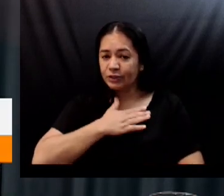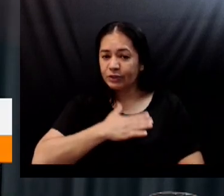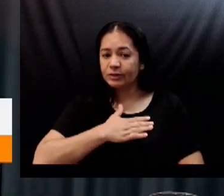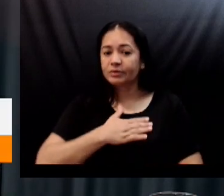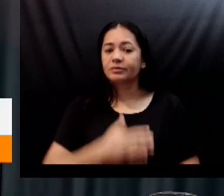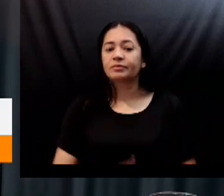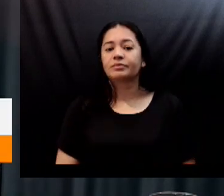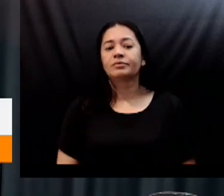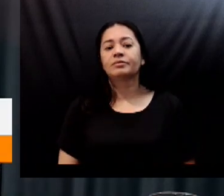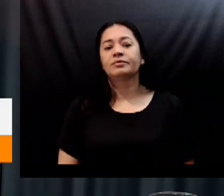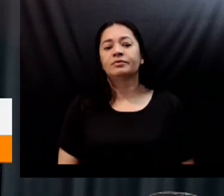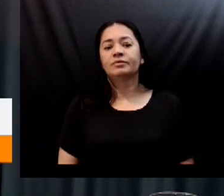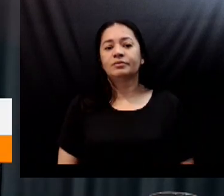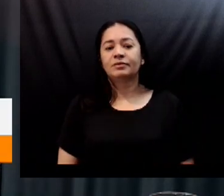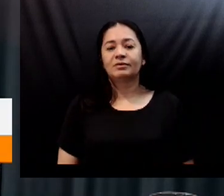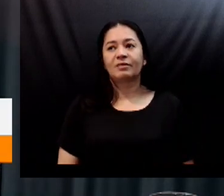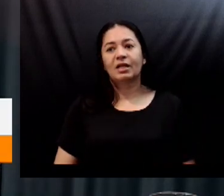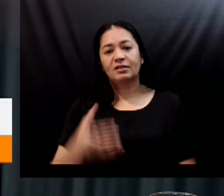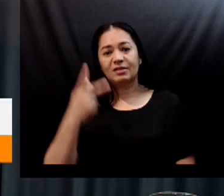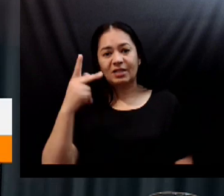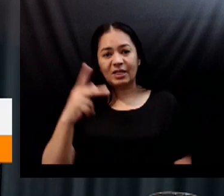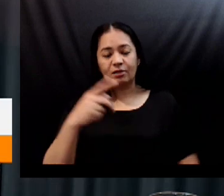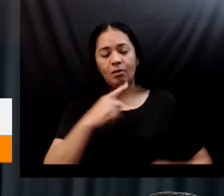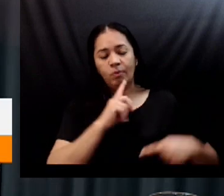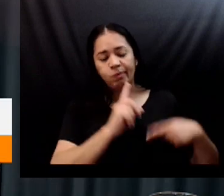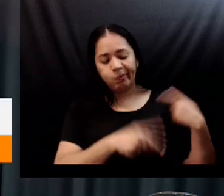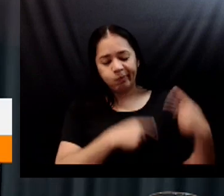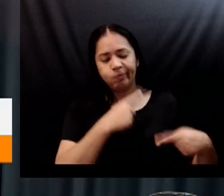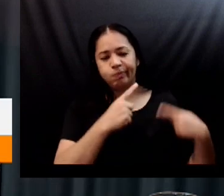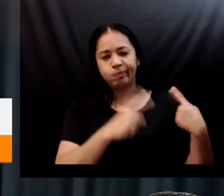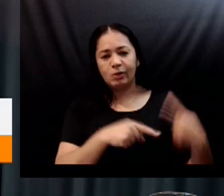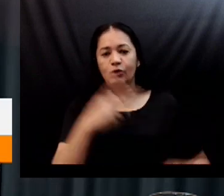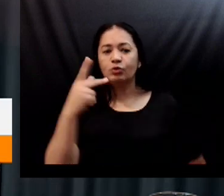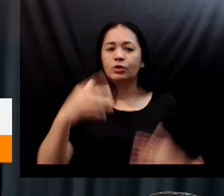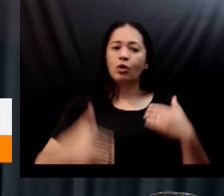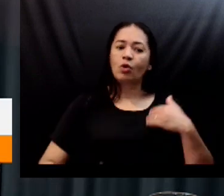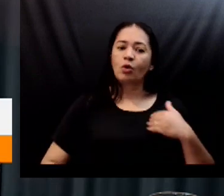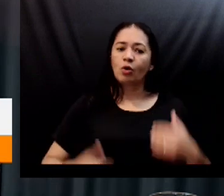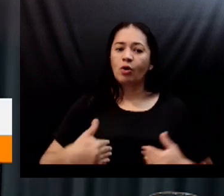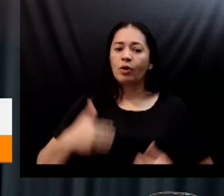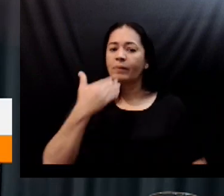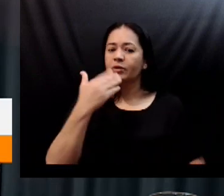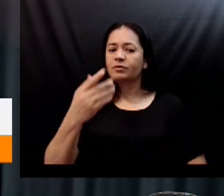sua procrastinação seja apenas o seu corpo pedindo para você parar um pouco, sabe?